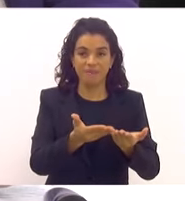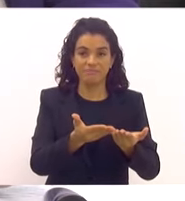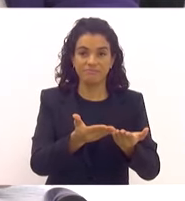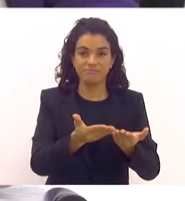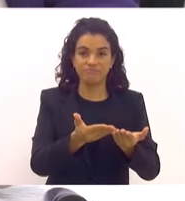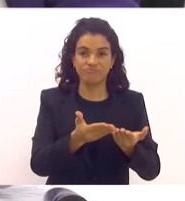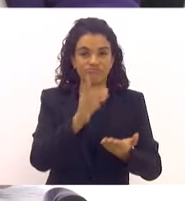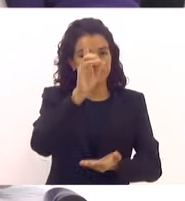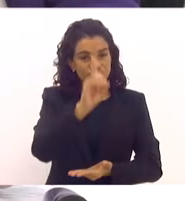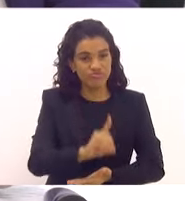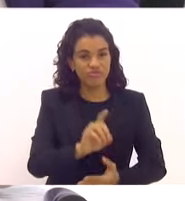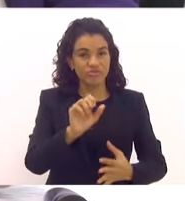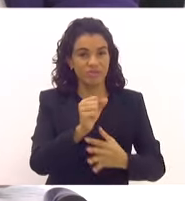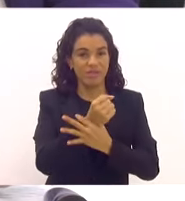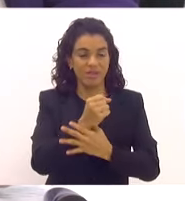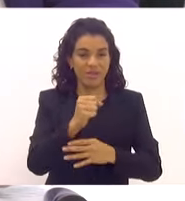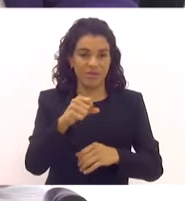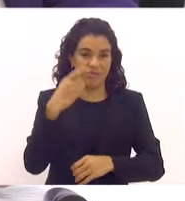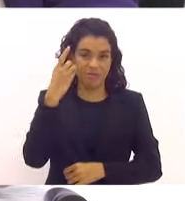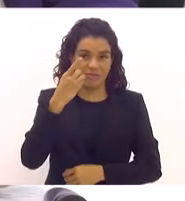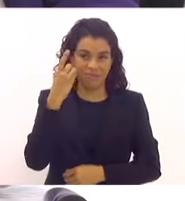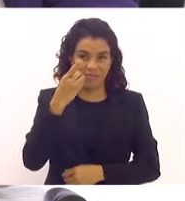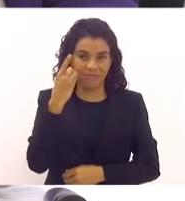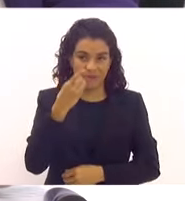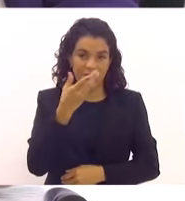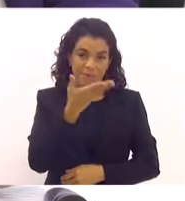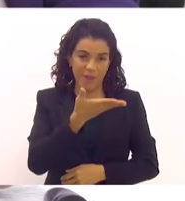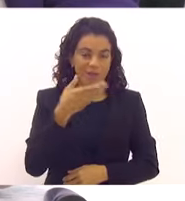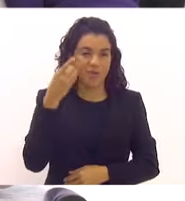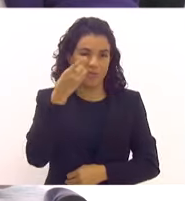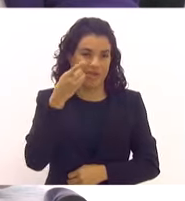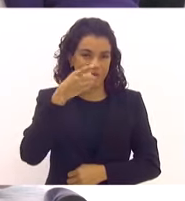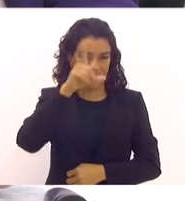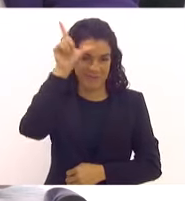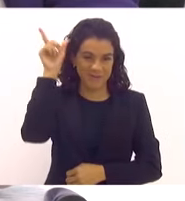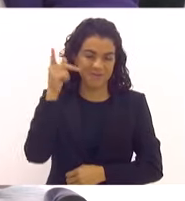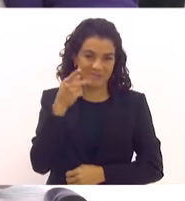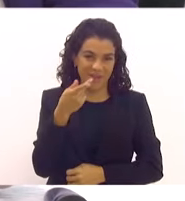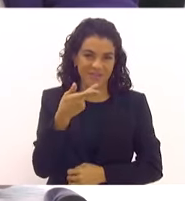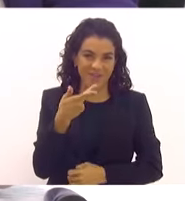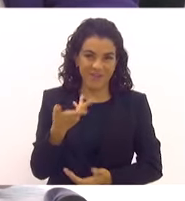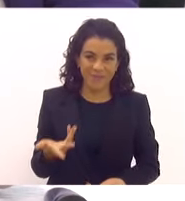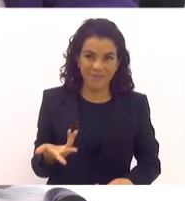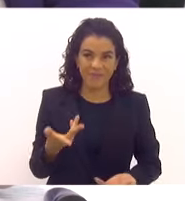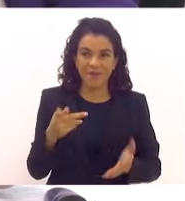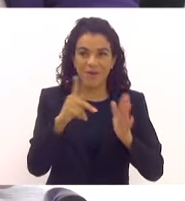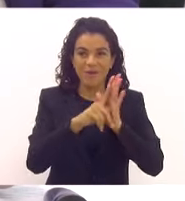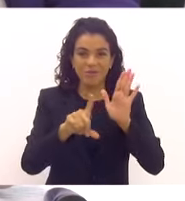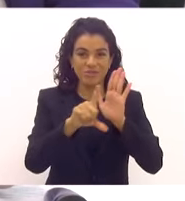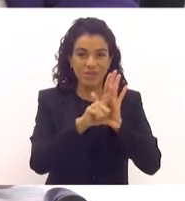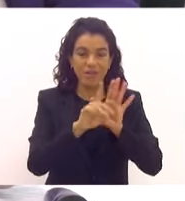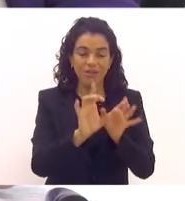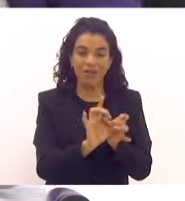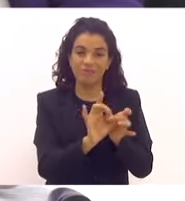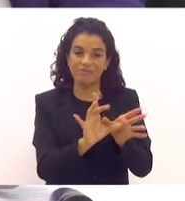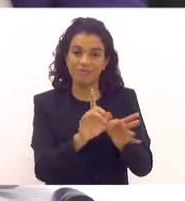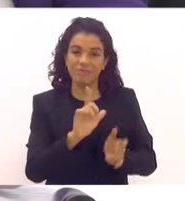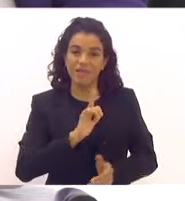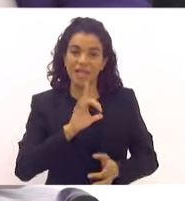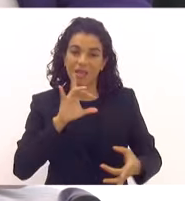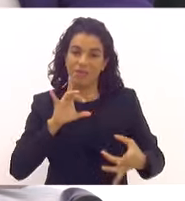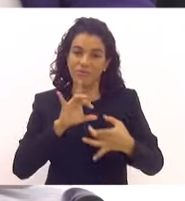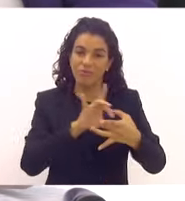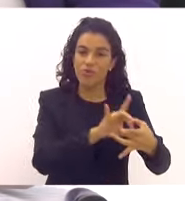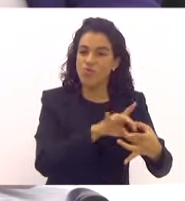parlamentar, aí, de fato, é o que o deputado Luiz Paulo acabou de dizer. Assim, o projeto autorizativo ele tem também o sentido